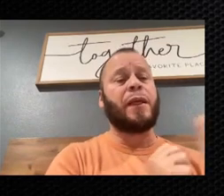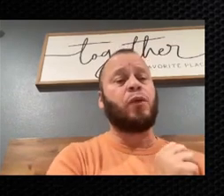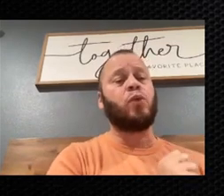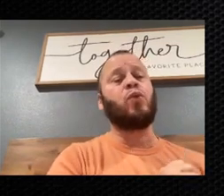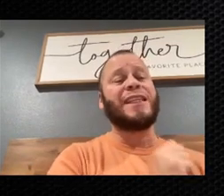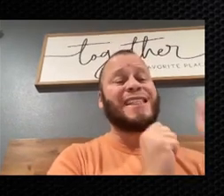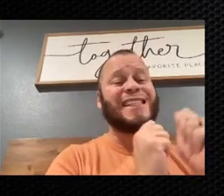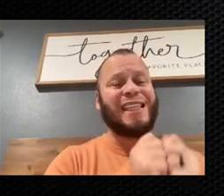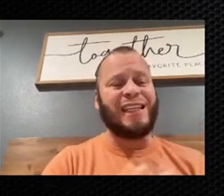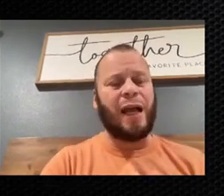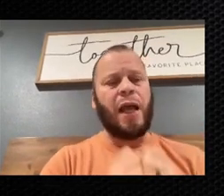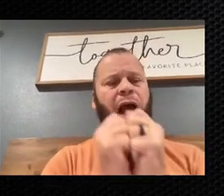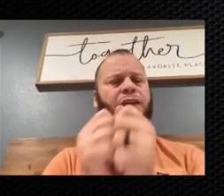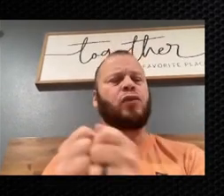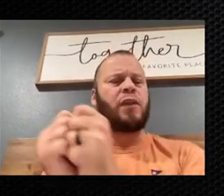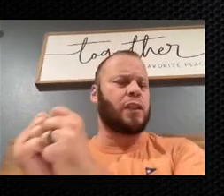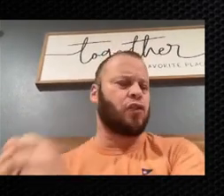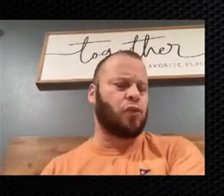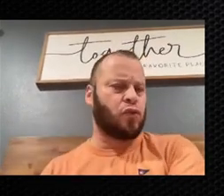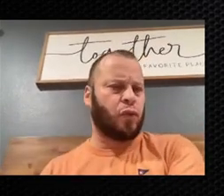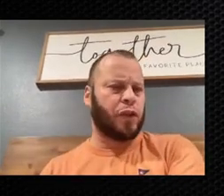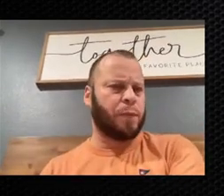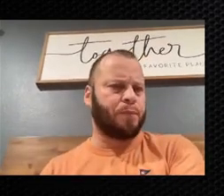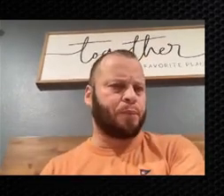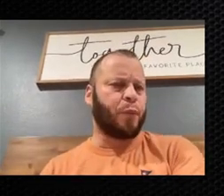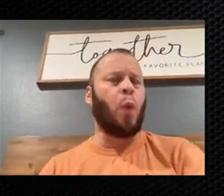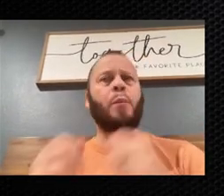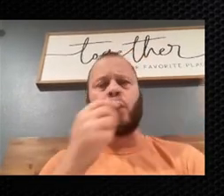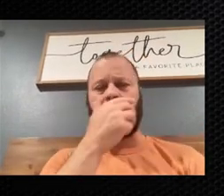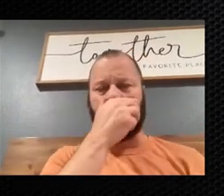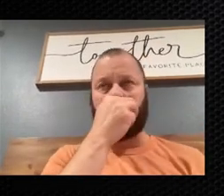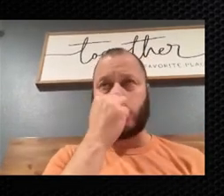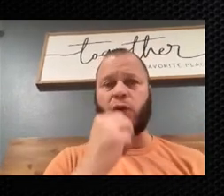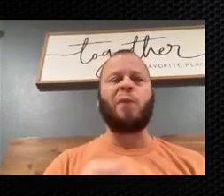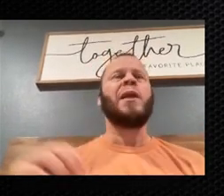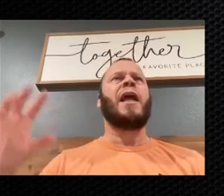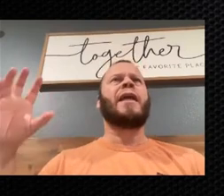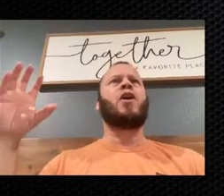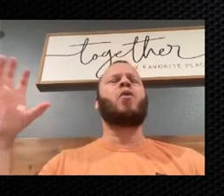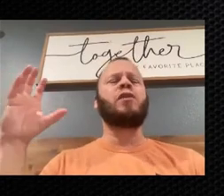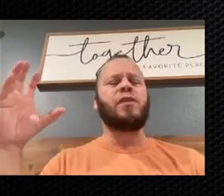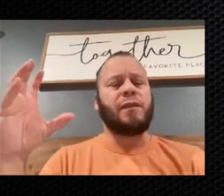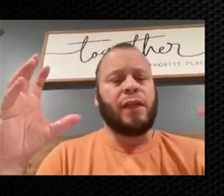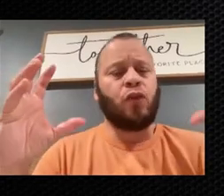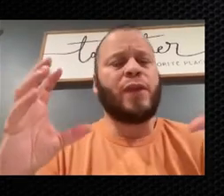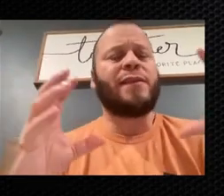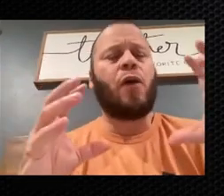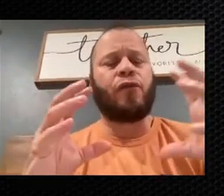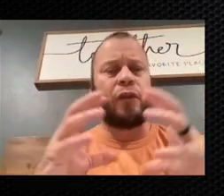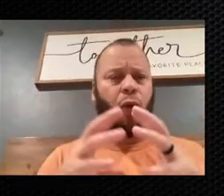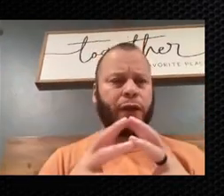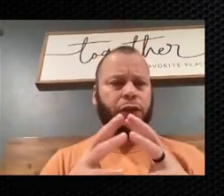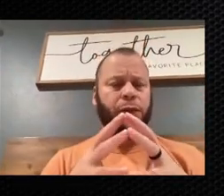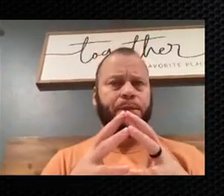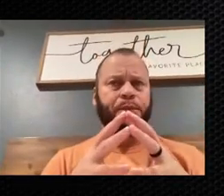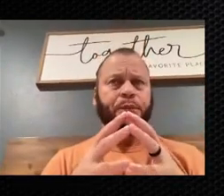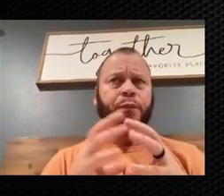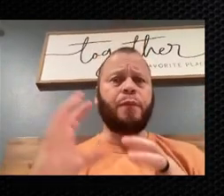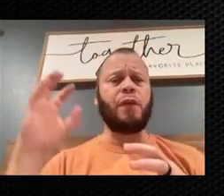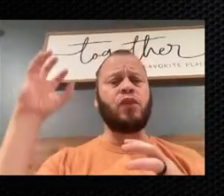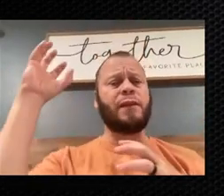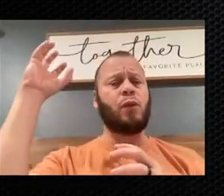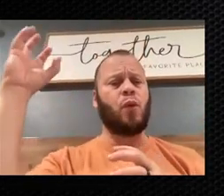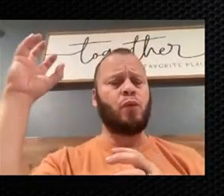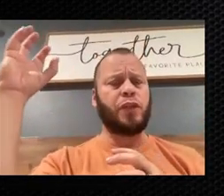garantia para que o Lula siga as nossas instruções o problema pessoal é que quando você tem dois Alfa Dogs